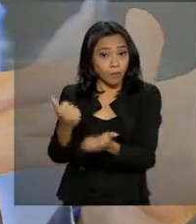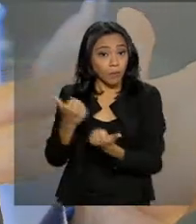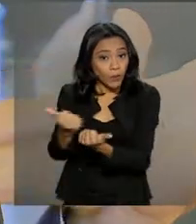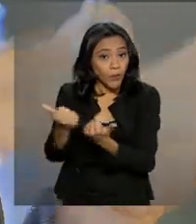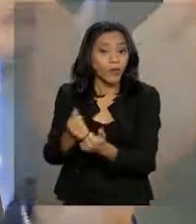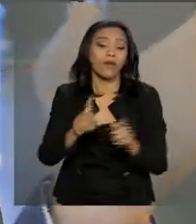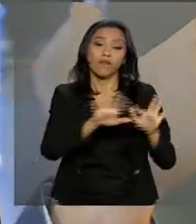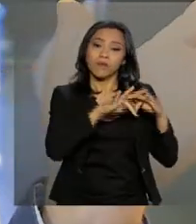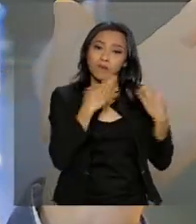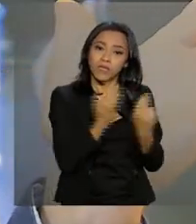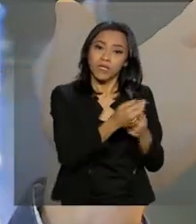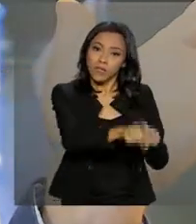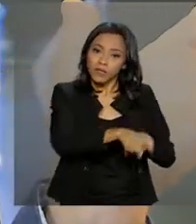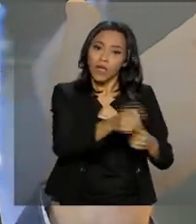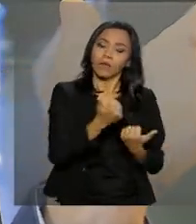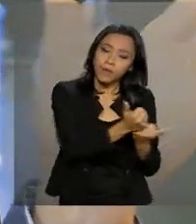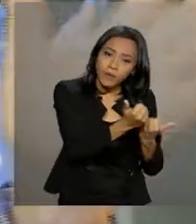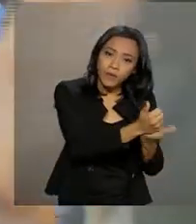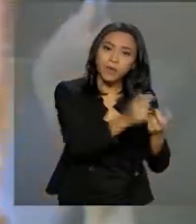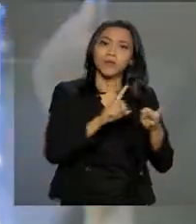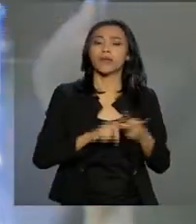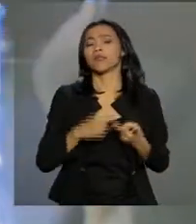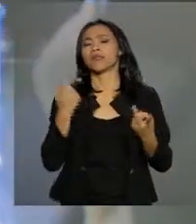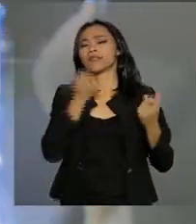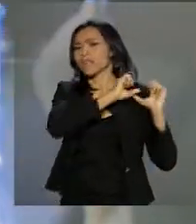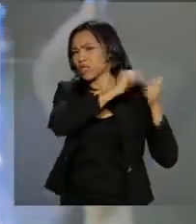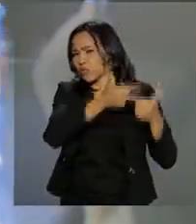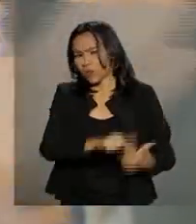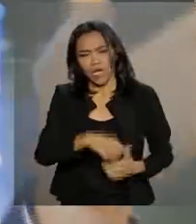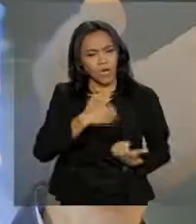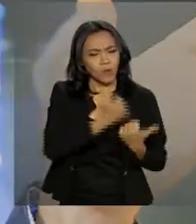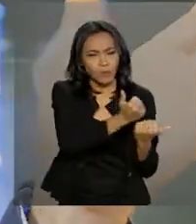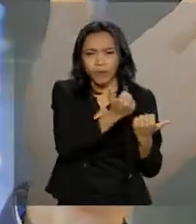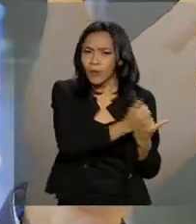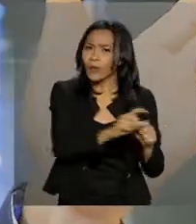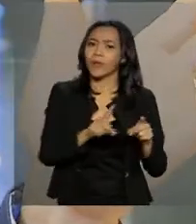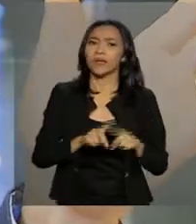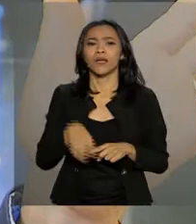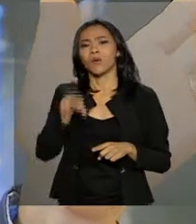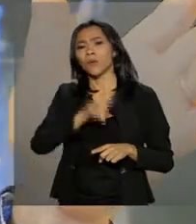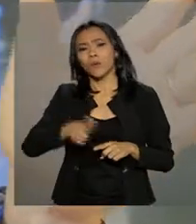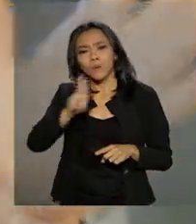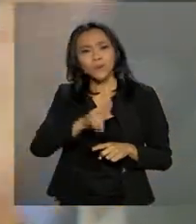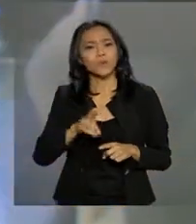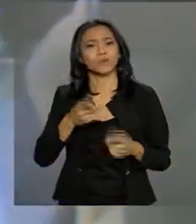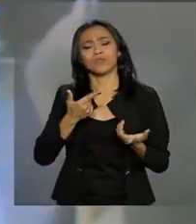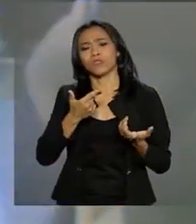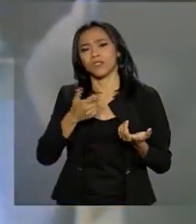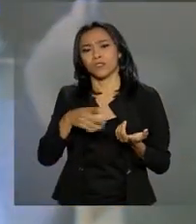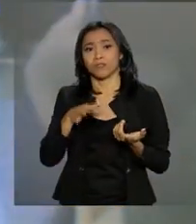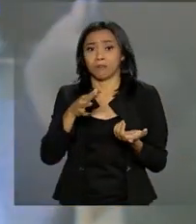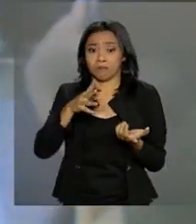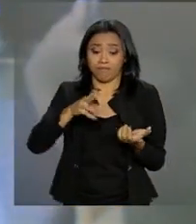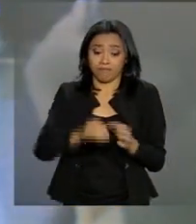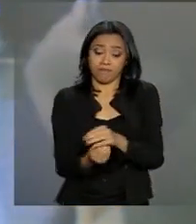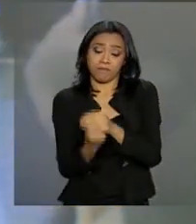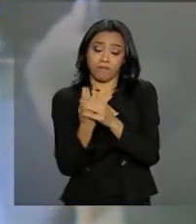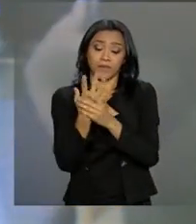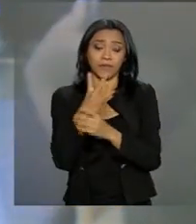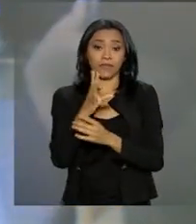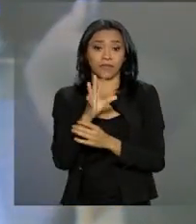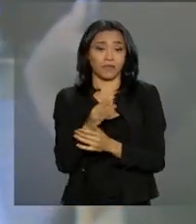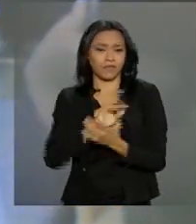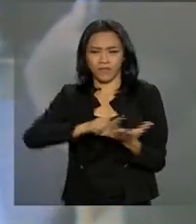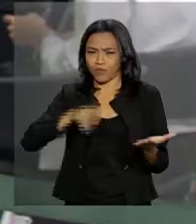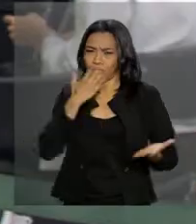agricultura convencional, agricultura com uso de plantas transgênicas. Então, nós trabalhamos para todo tipo